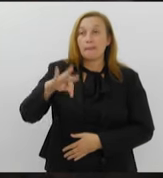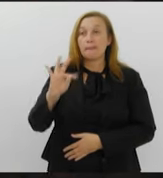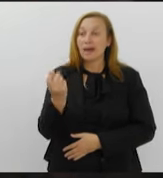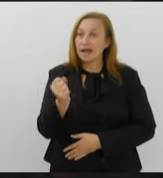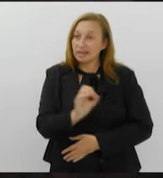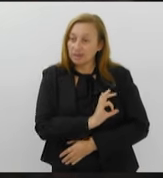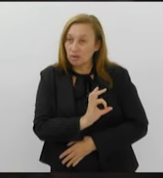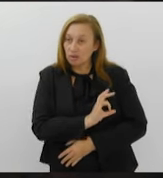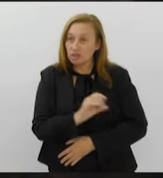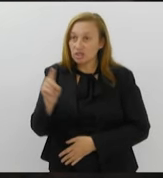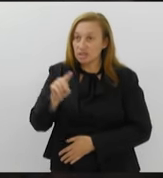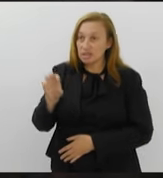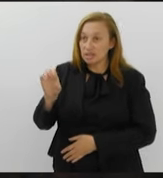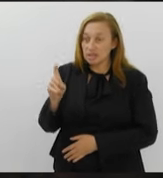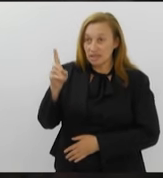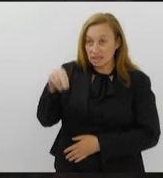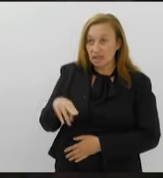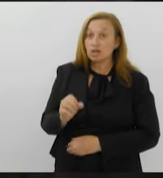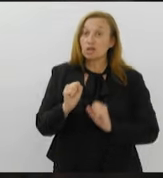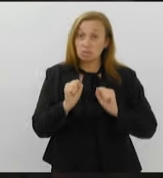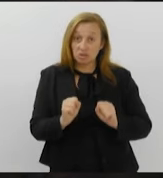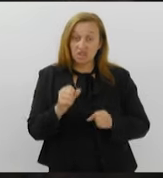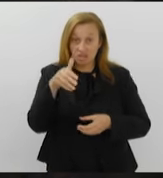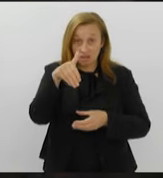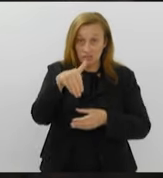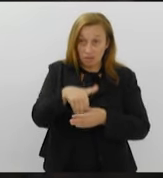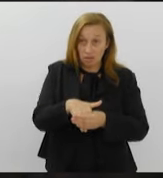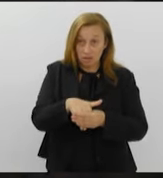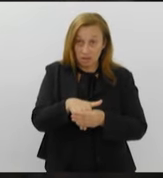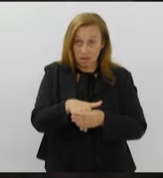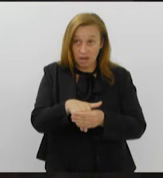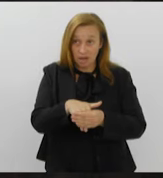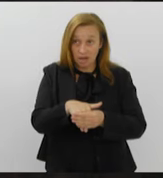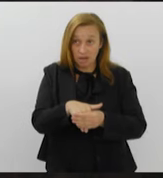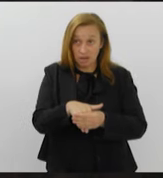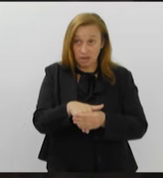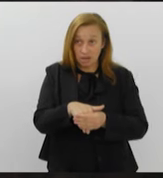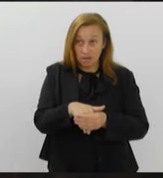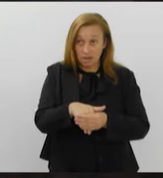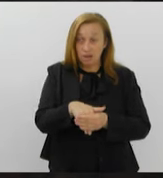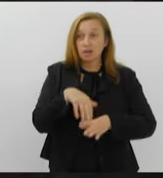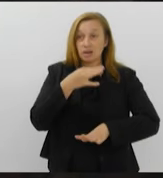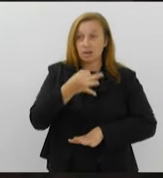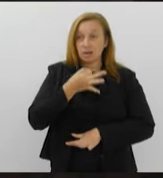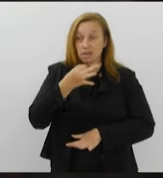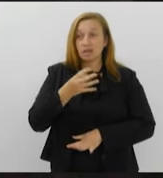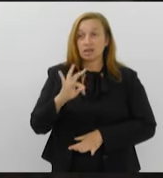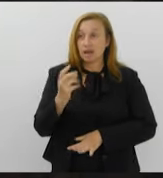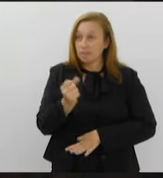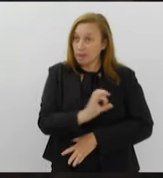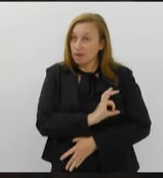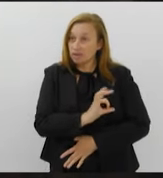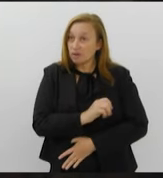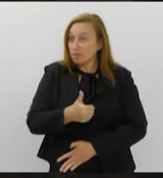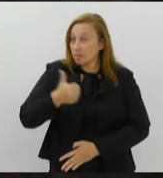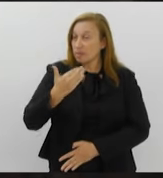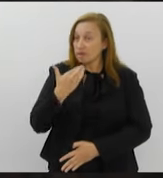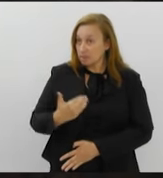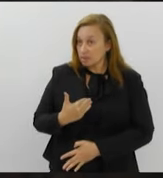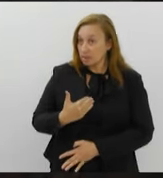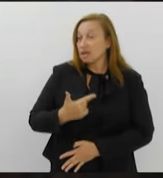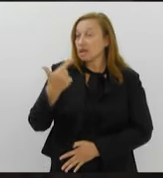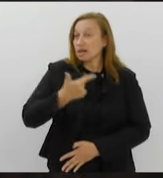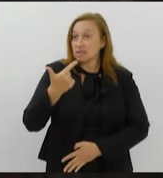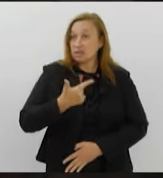justiça, se eu tivesse de votar pelos meus preceitos, eu votaria na Marta, que foi a primeira que me pediu, a segunda,